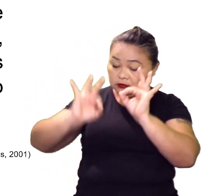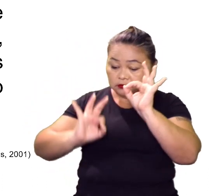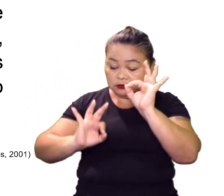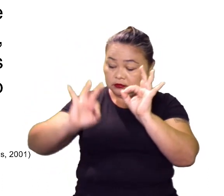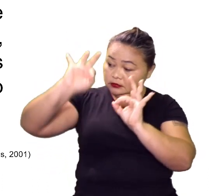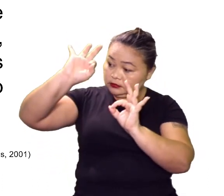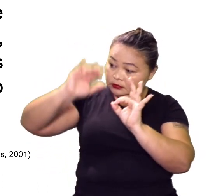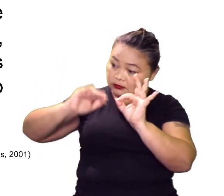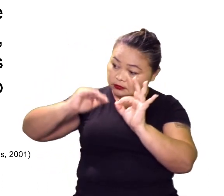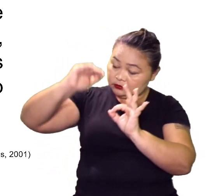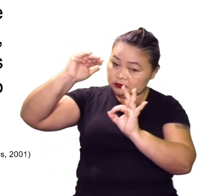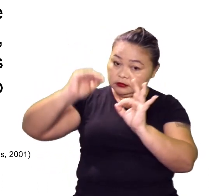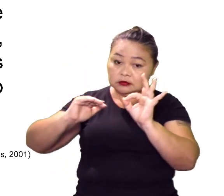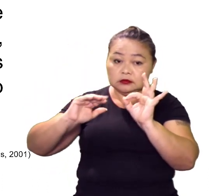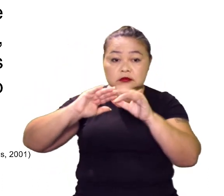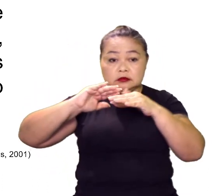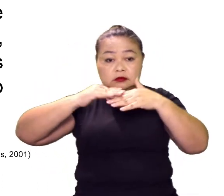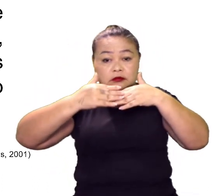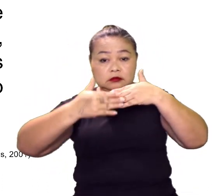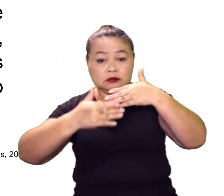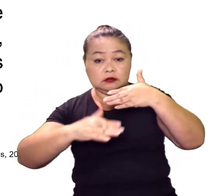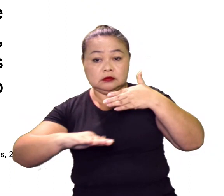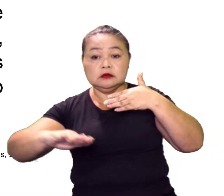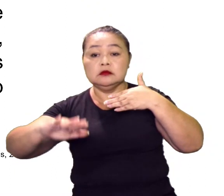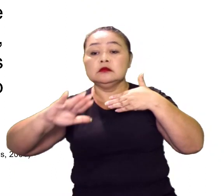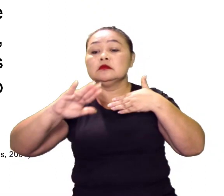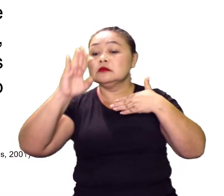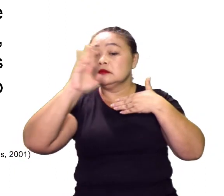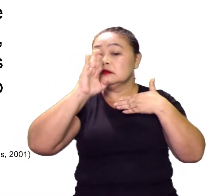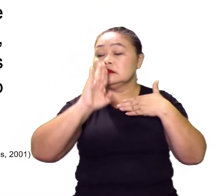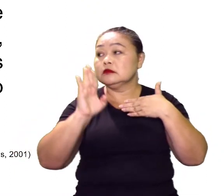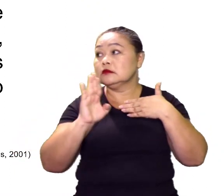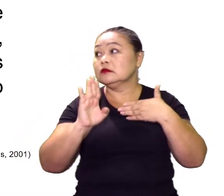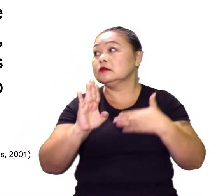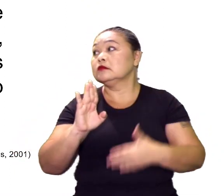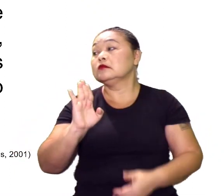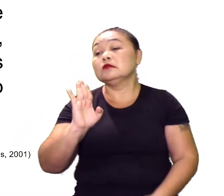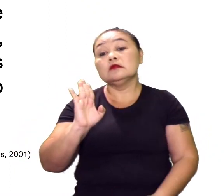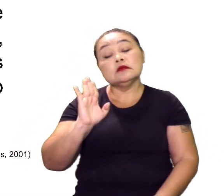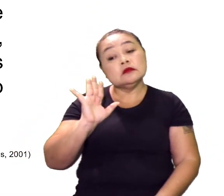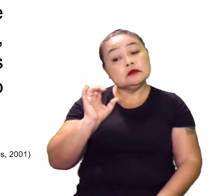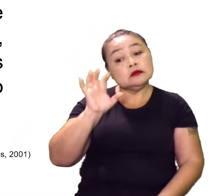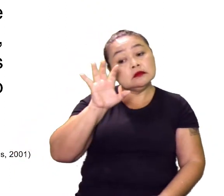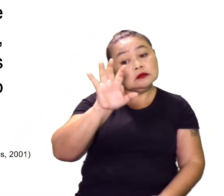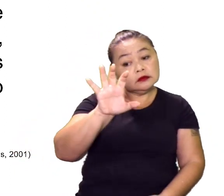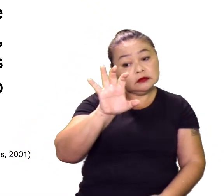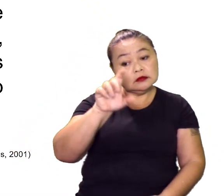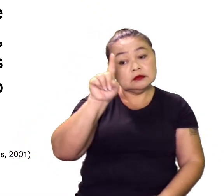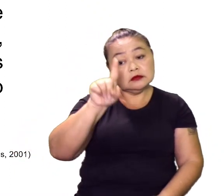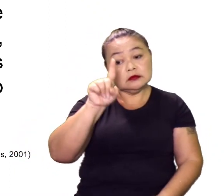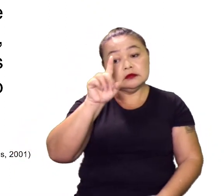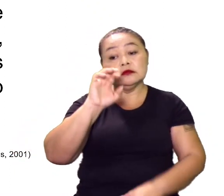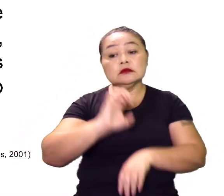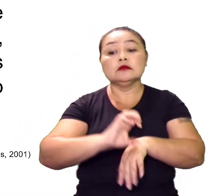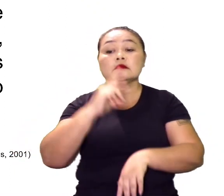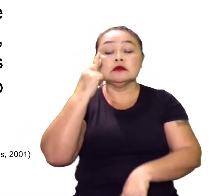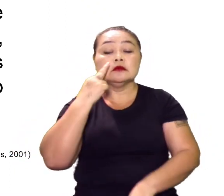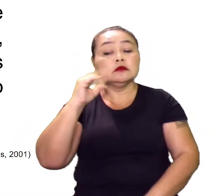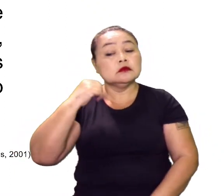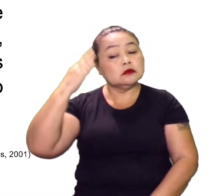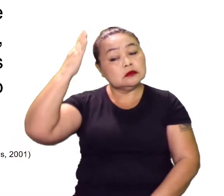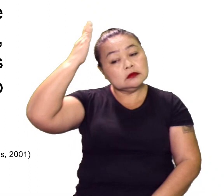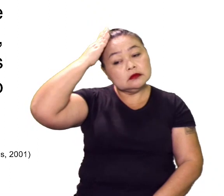e 600, encosta setentrional do Planalto brasileiro. Ali é aquela região central de Rondônia, ok? Ali de